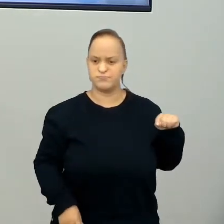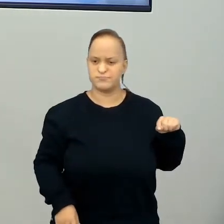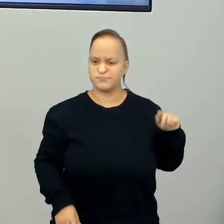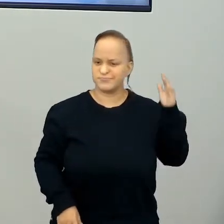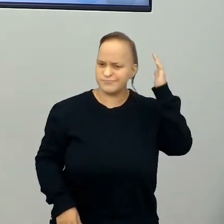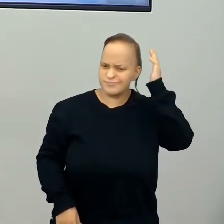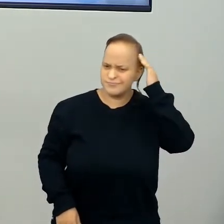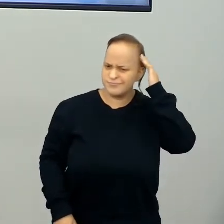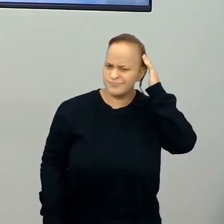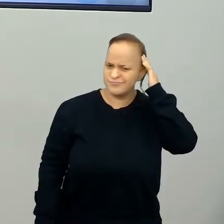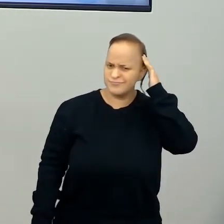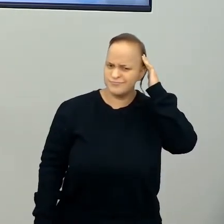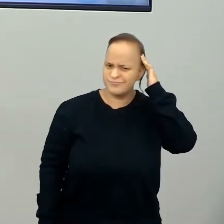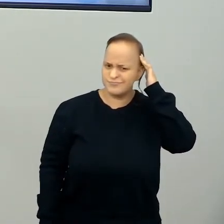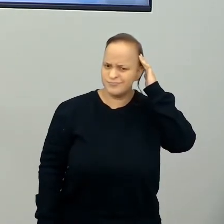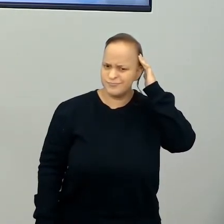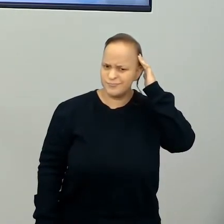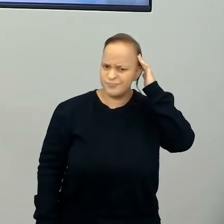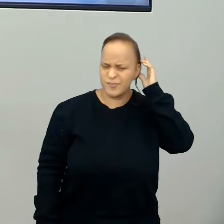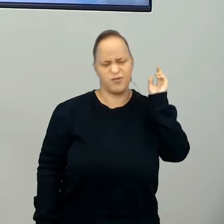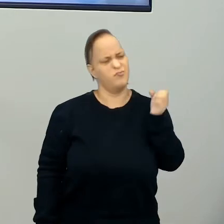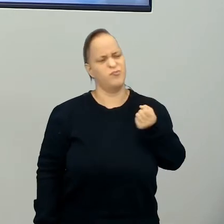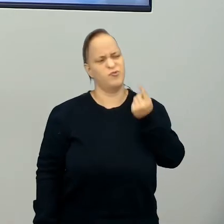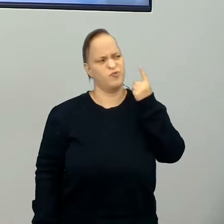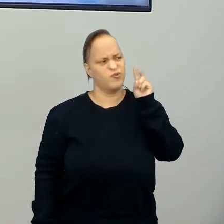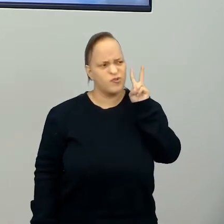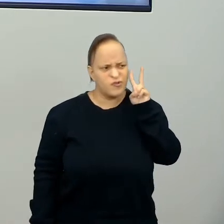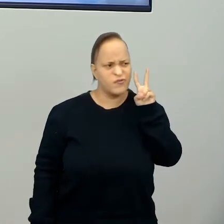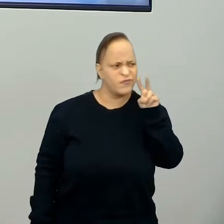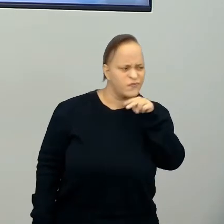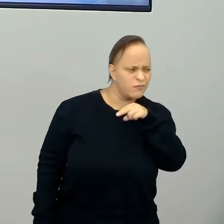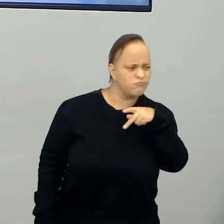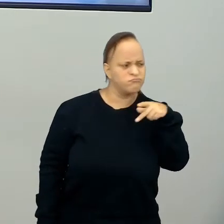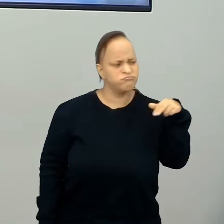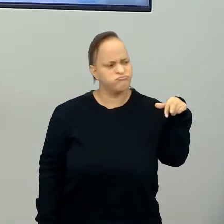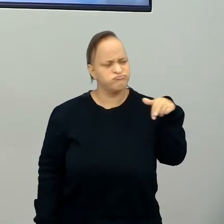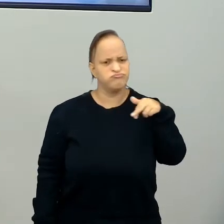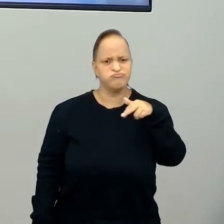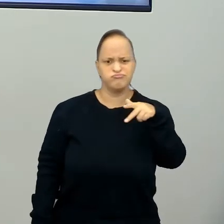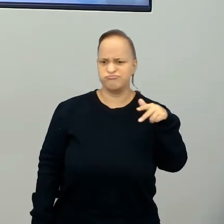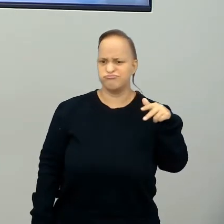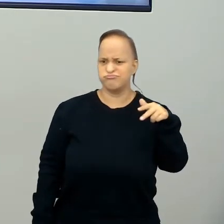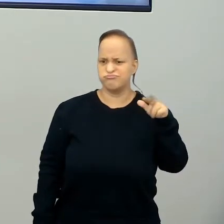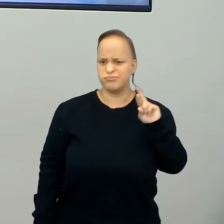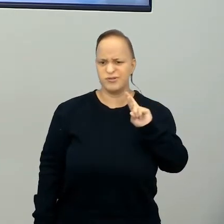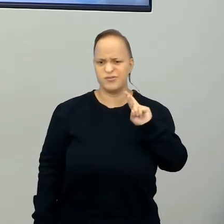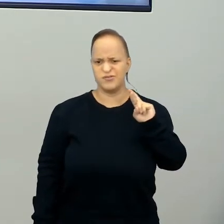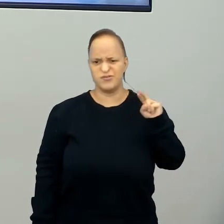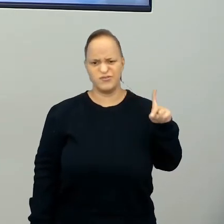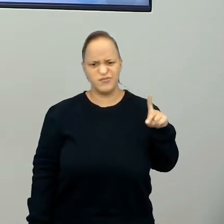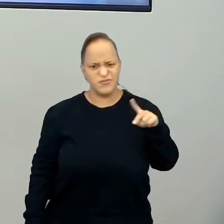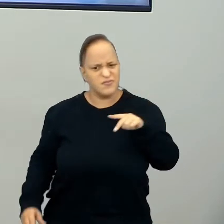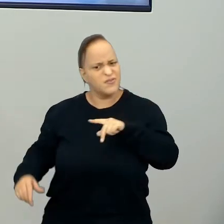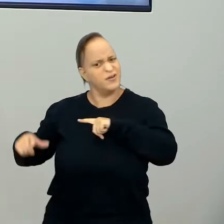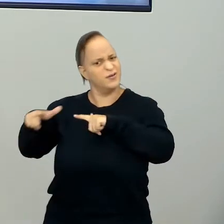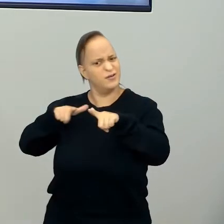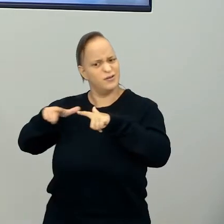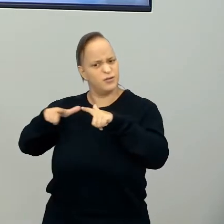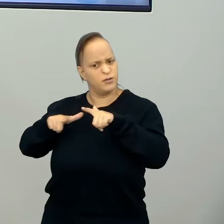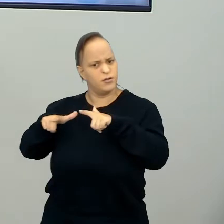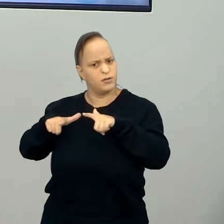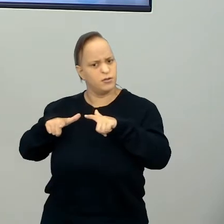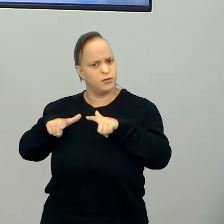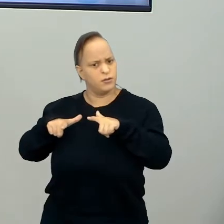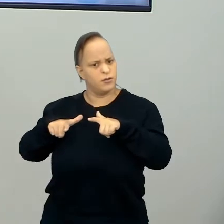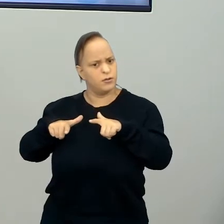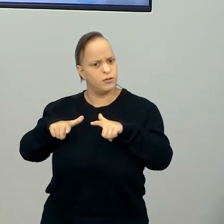assim, mas eu vi tal pessoa em tal lugar e ela era muito diferente do que eu vi ela no trabalho. Sim, a